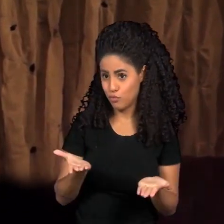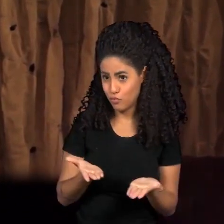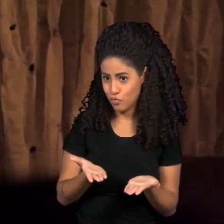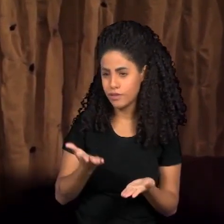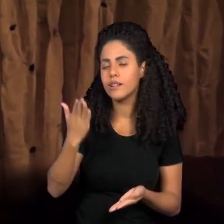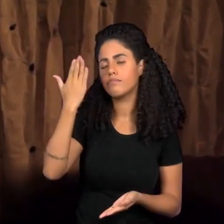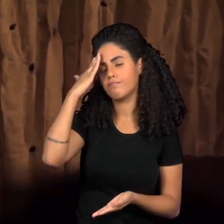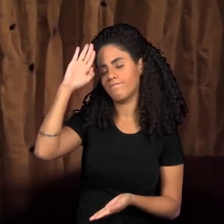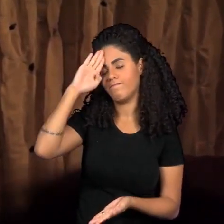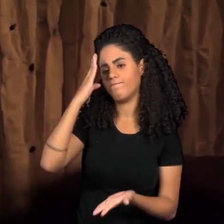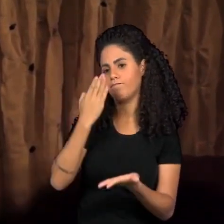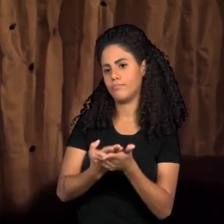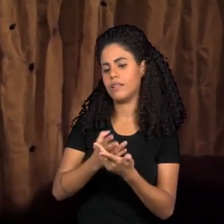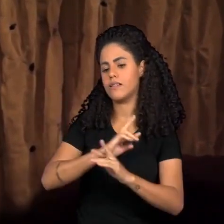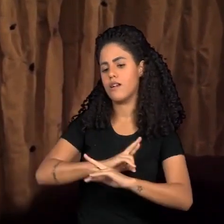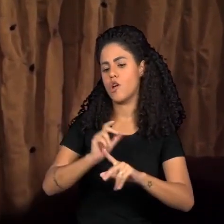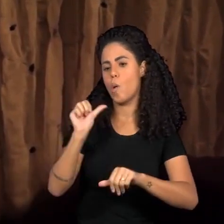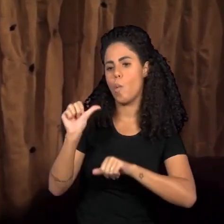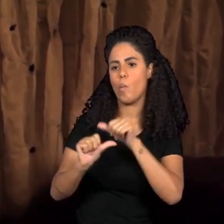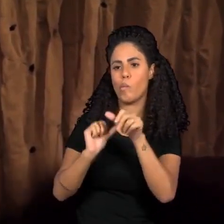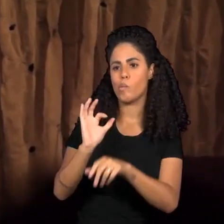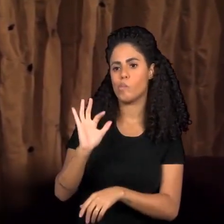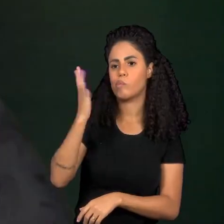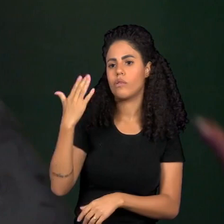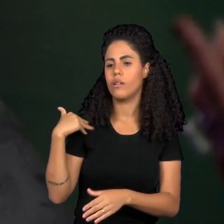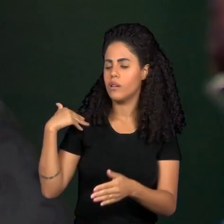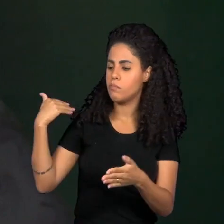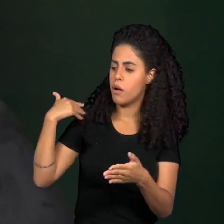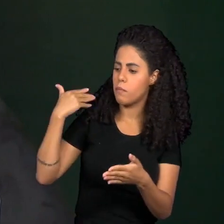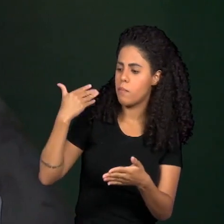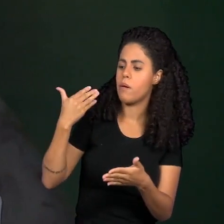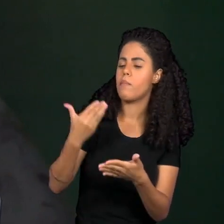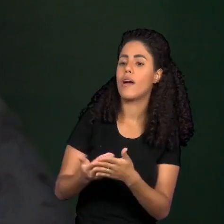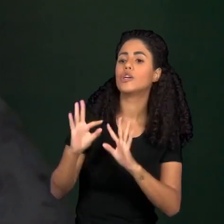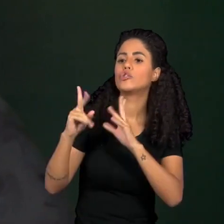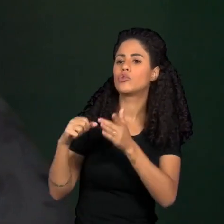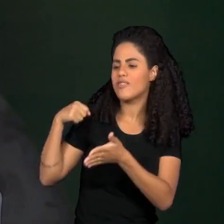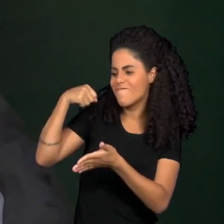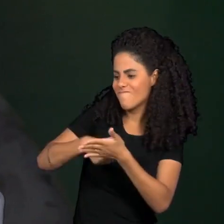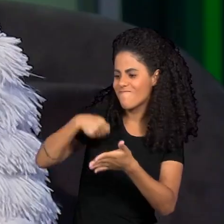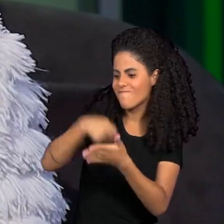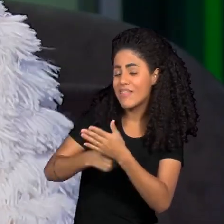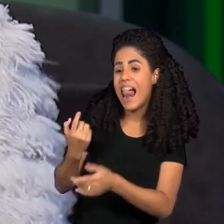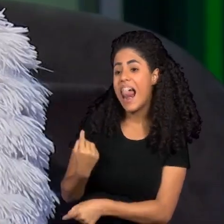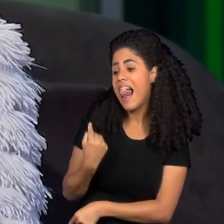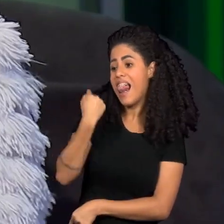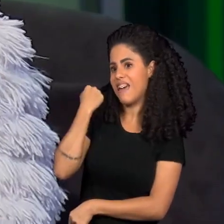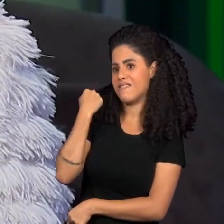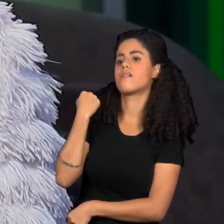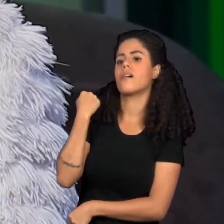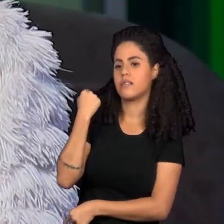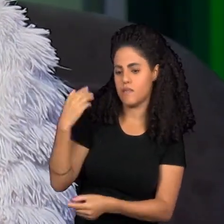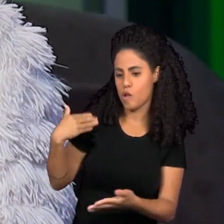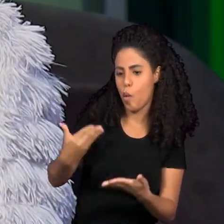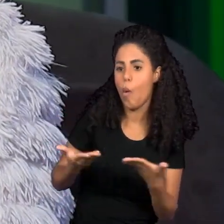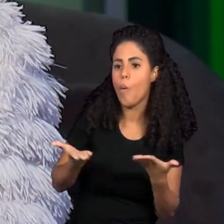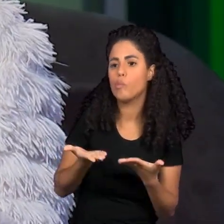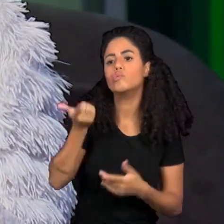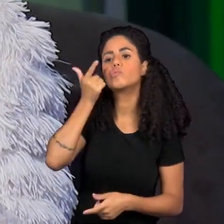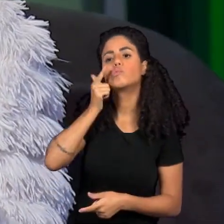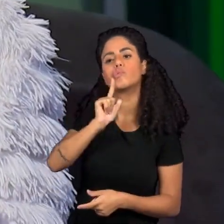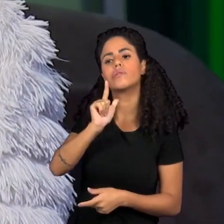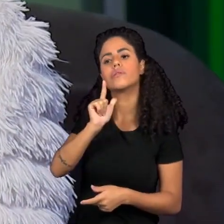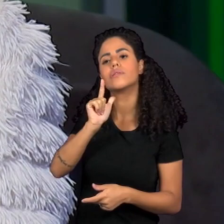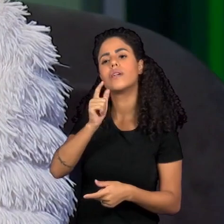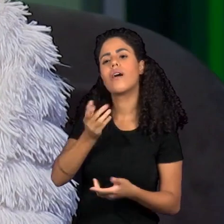que está acontecendo agora é efeito do nosso trabalho, de um trabalho que começou antes de nós. Então, eu acho que